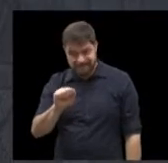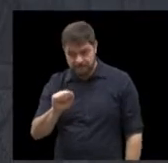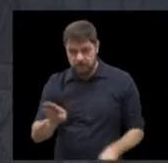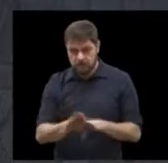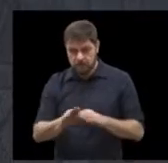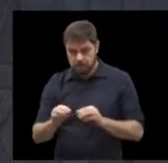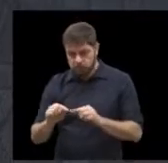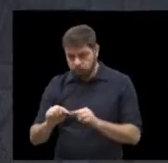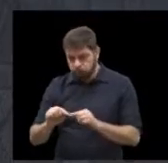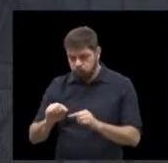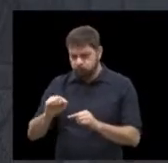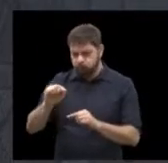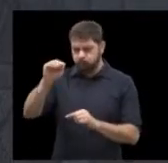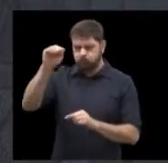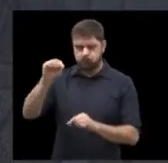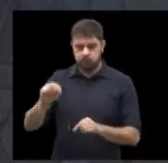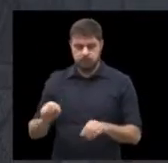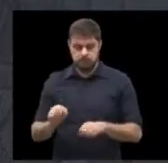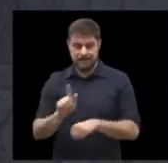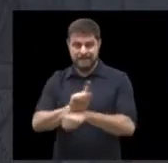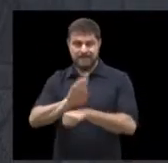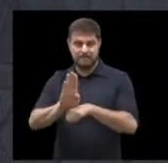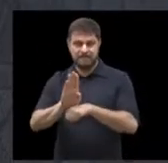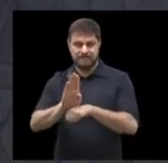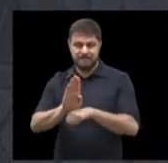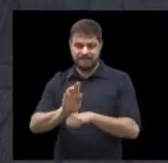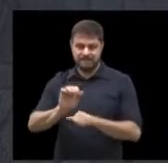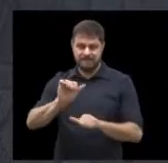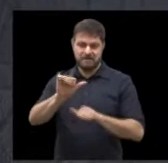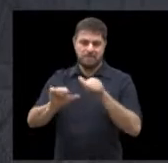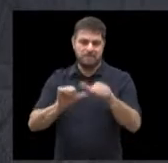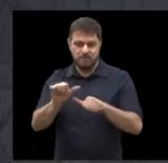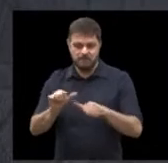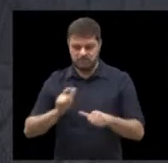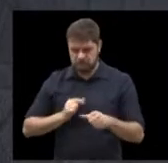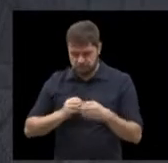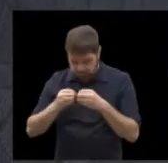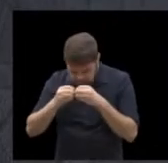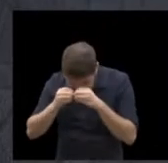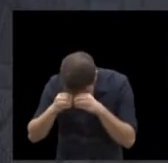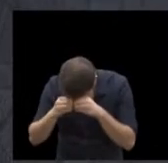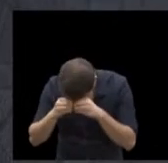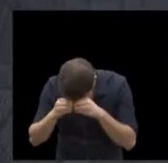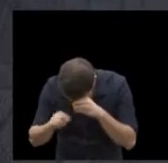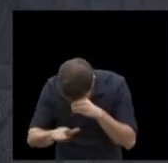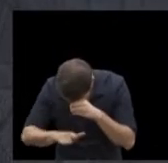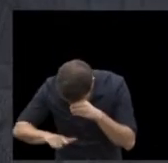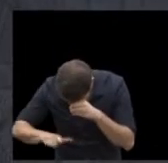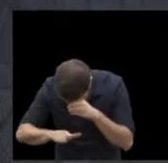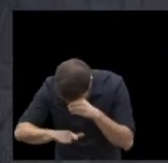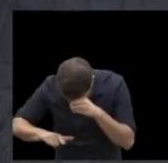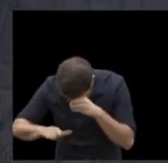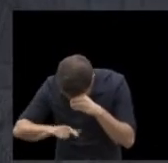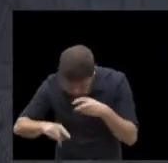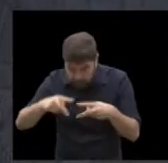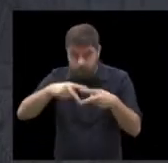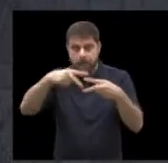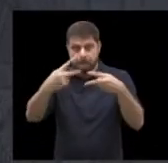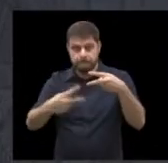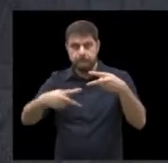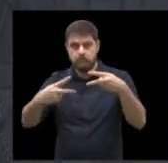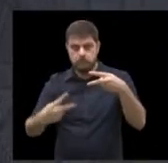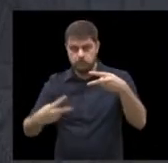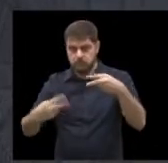também sobe. Na polirradículo é o contrário, você não tem praticamente nenhuma quase célula, mas o nível de proteína é muito